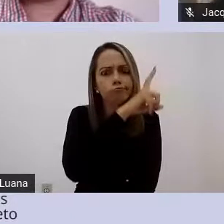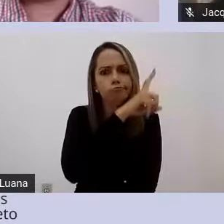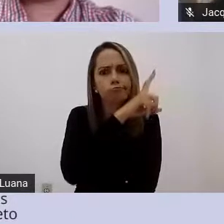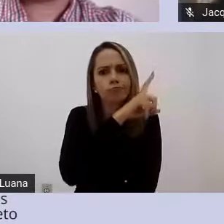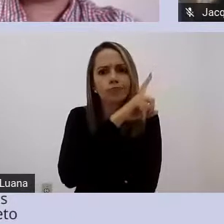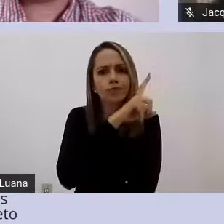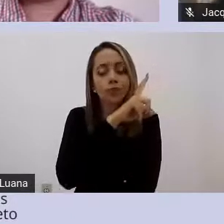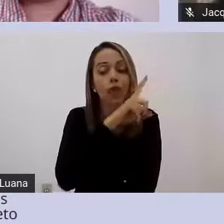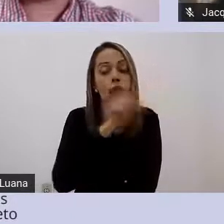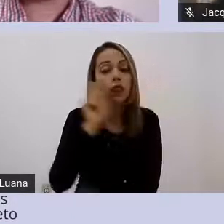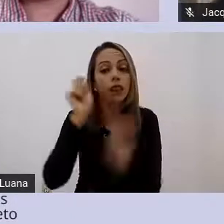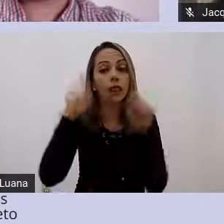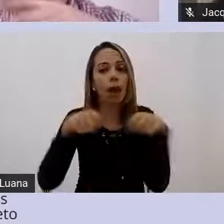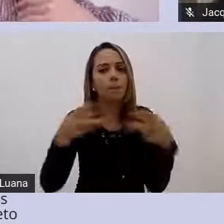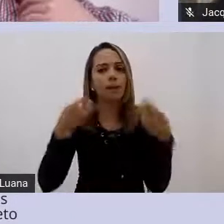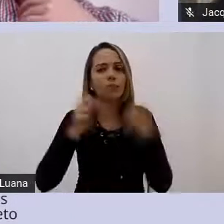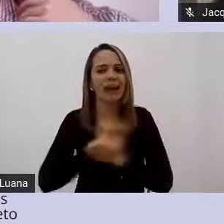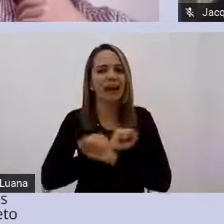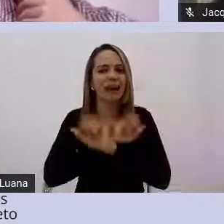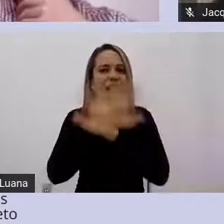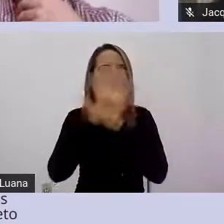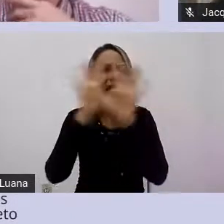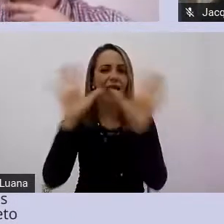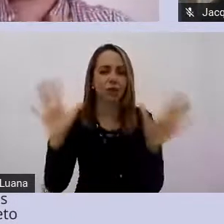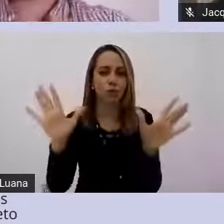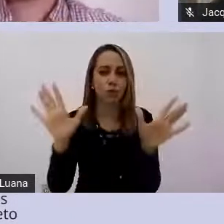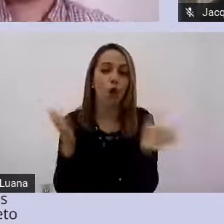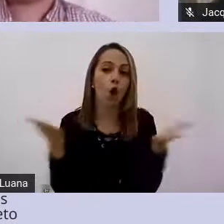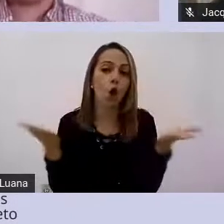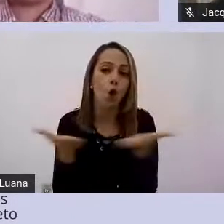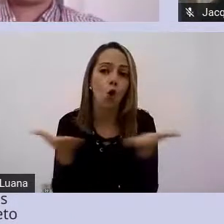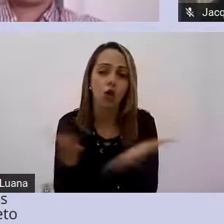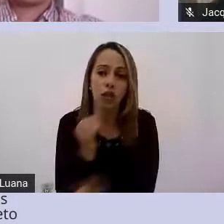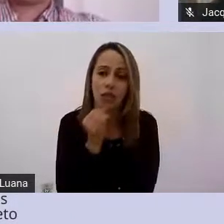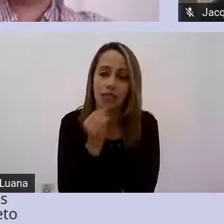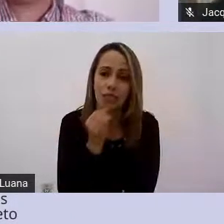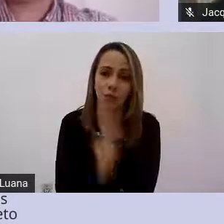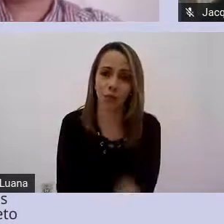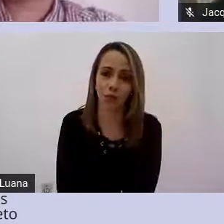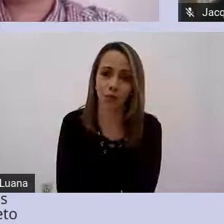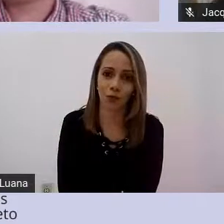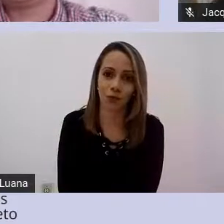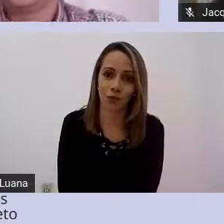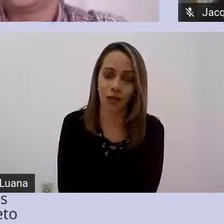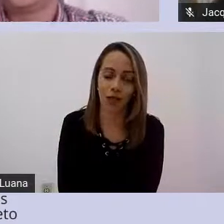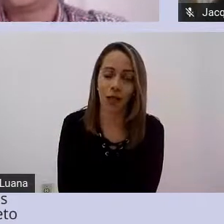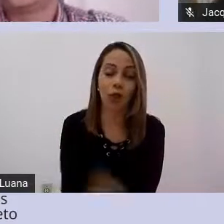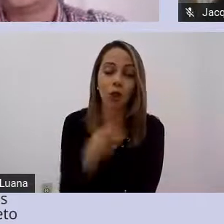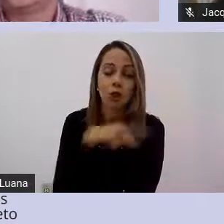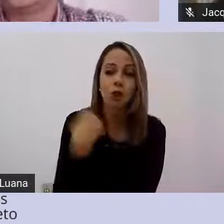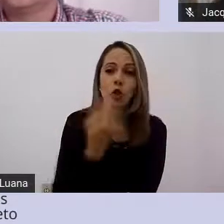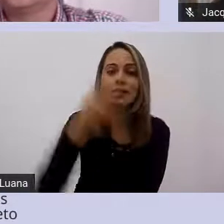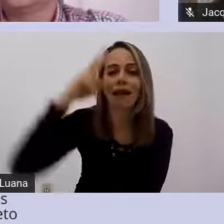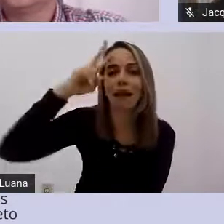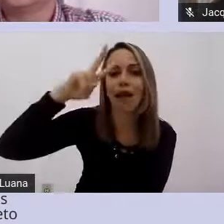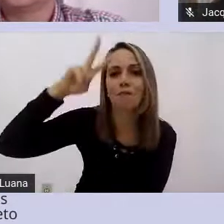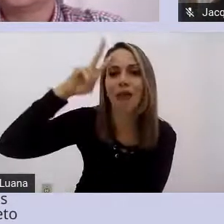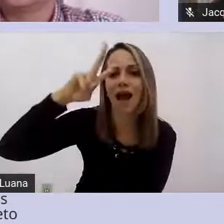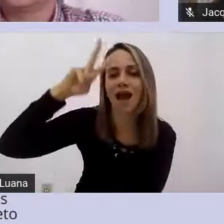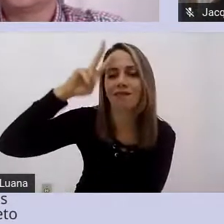gente perceber. E jogando para hoje, é bom, isso é interessante para a gente lembrar a forma